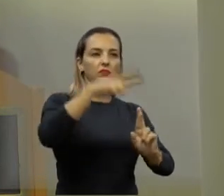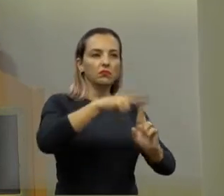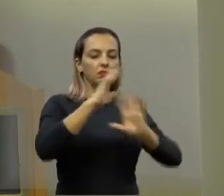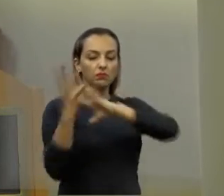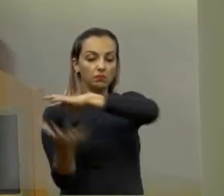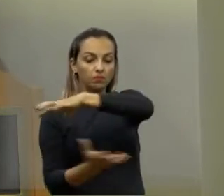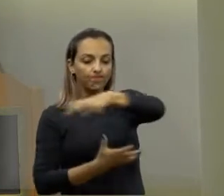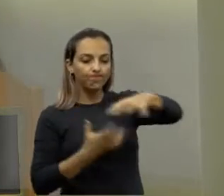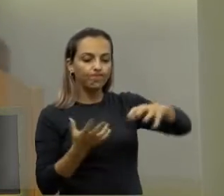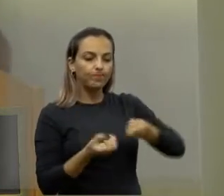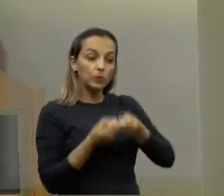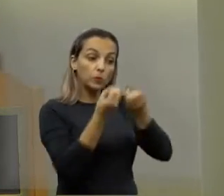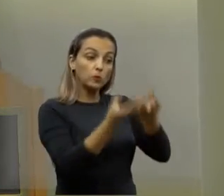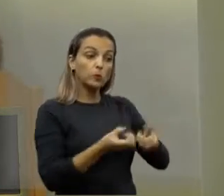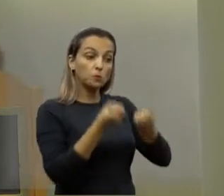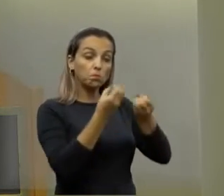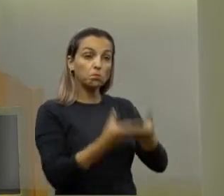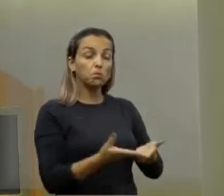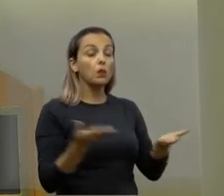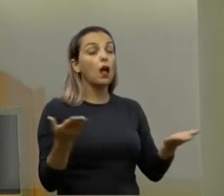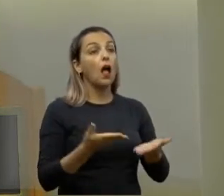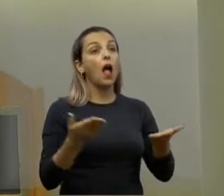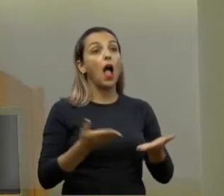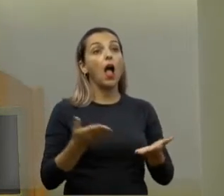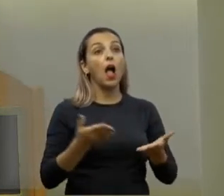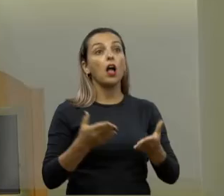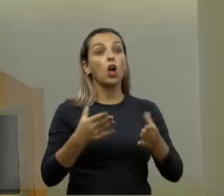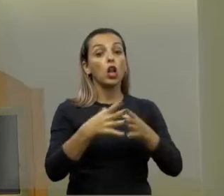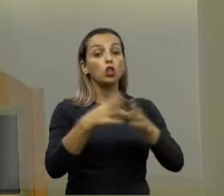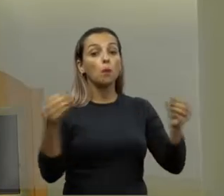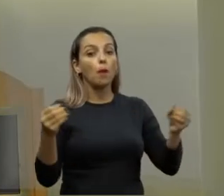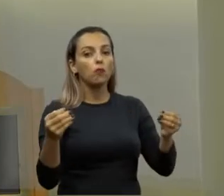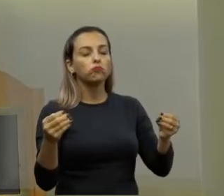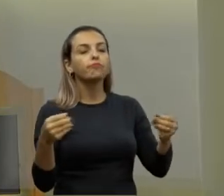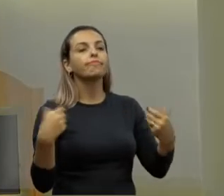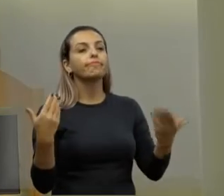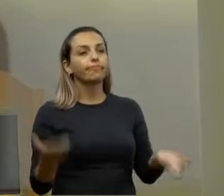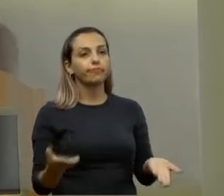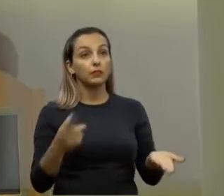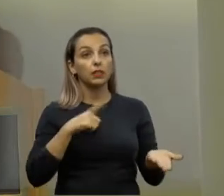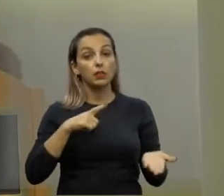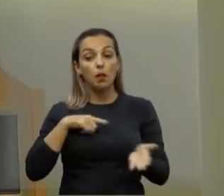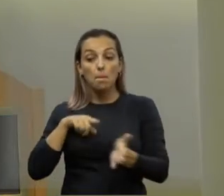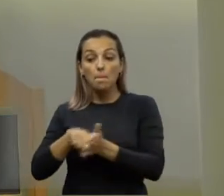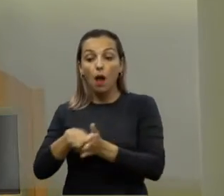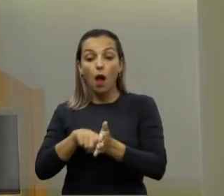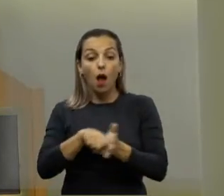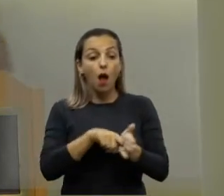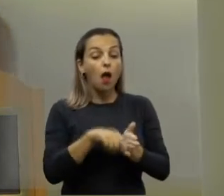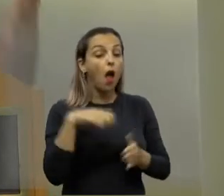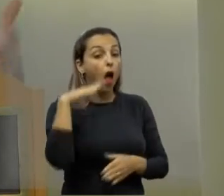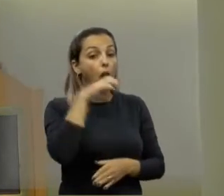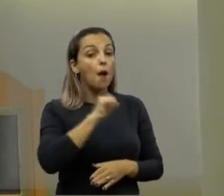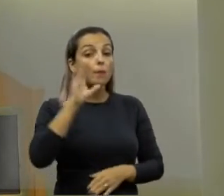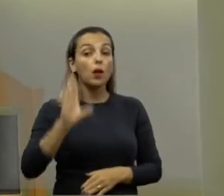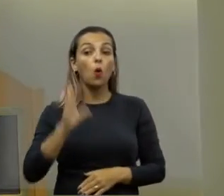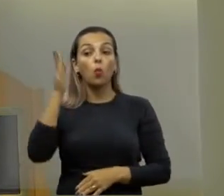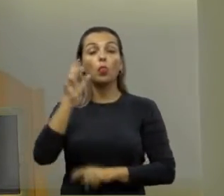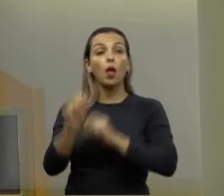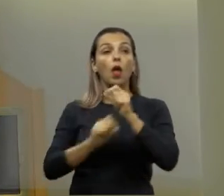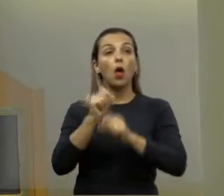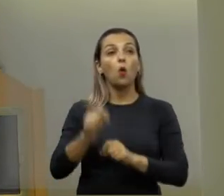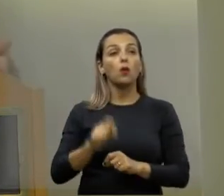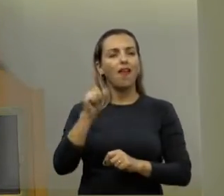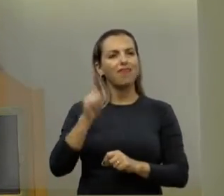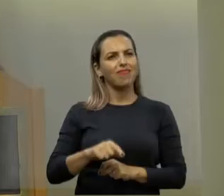mundo inteiro de informação de entretenimento a gente ter essa essa apuração rápido que foi que tá acontecendo uma série de